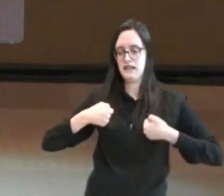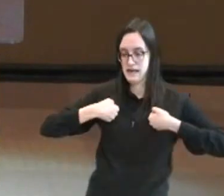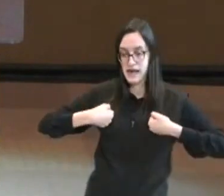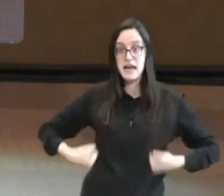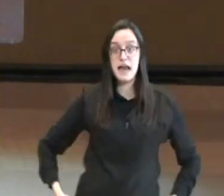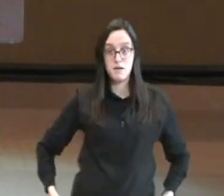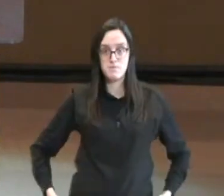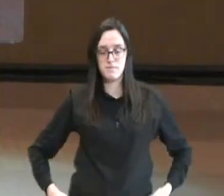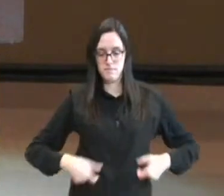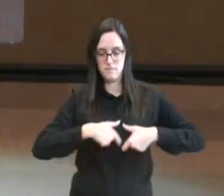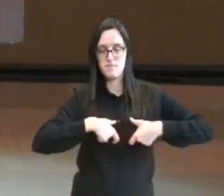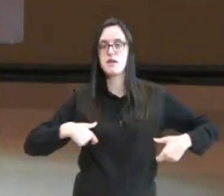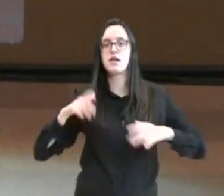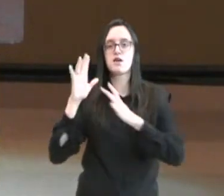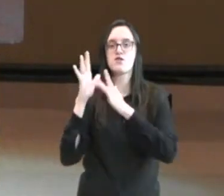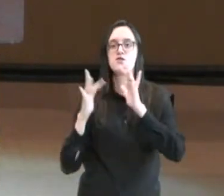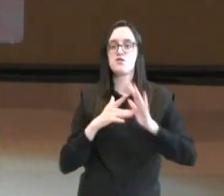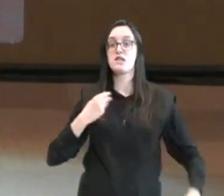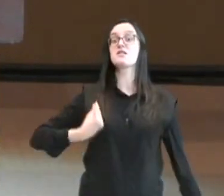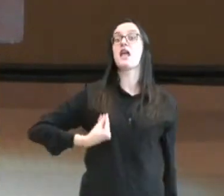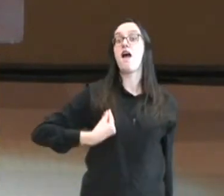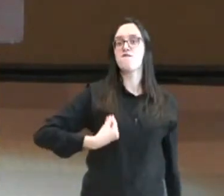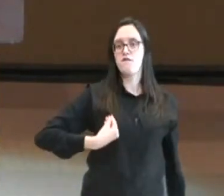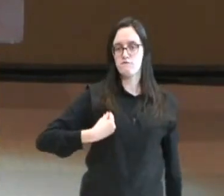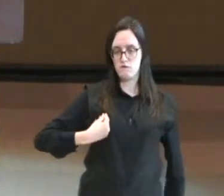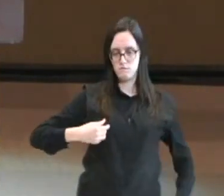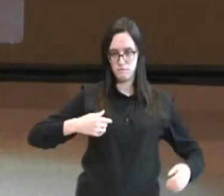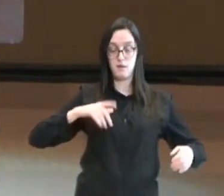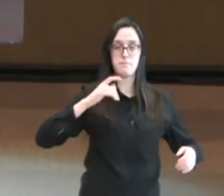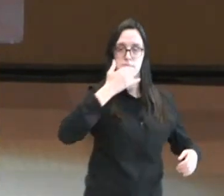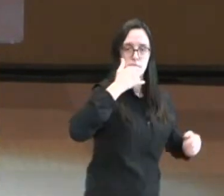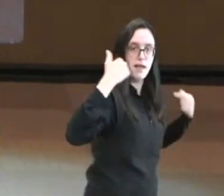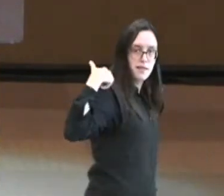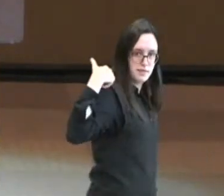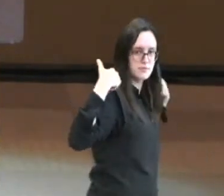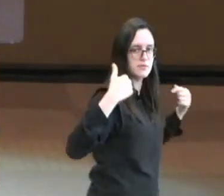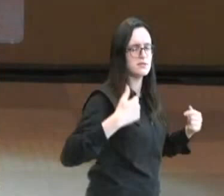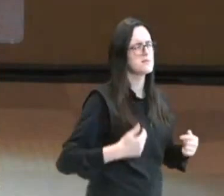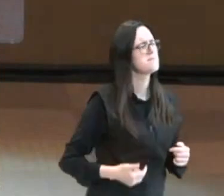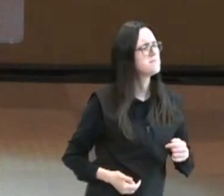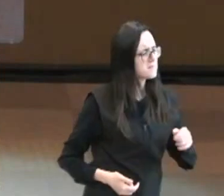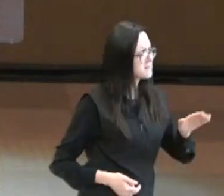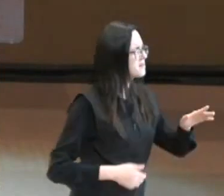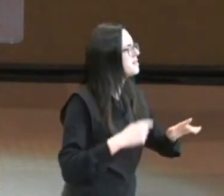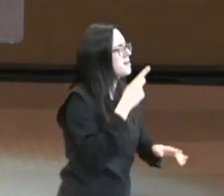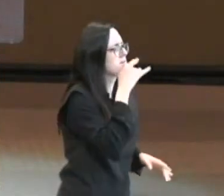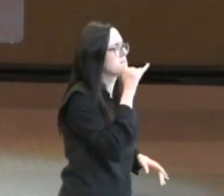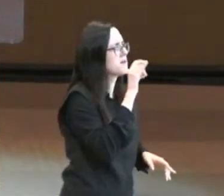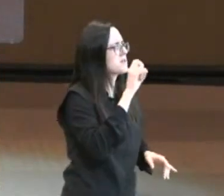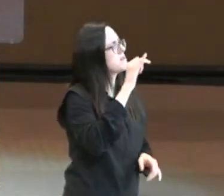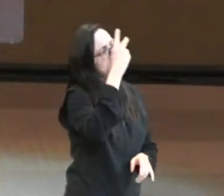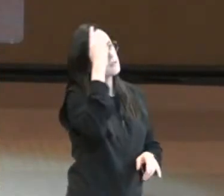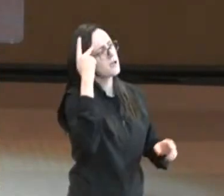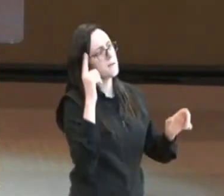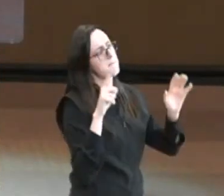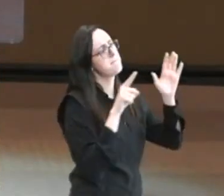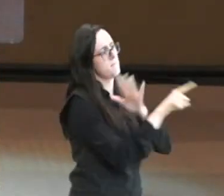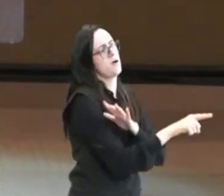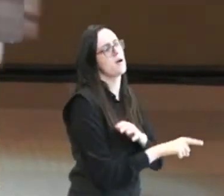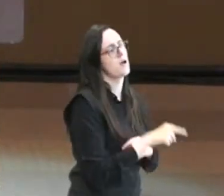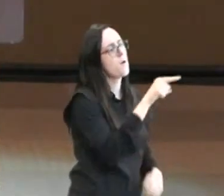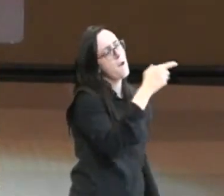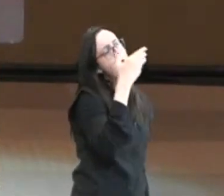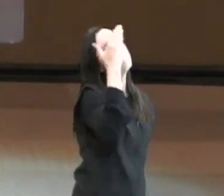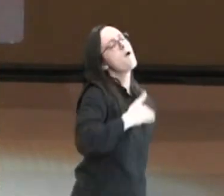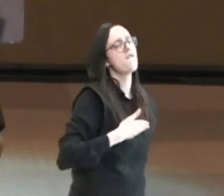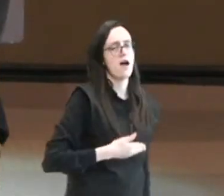assim: Jesus está vivo, na minha camiseta atrás. Ela disse: pai, se alguém perguntar para o Senhor provar,